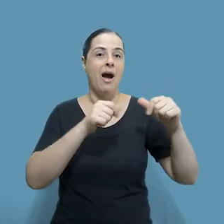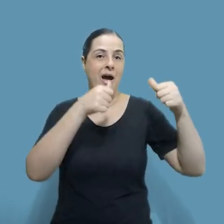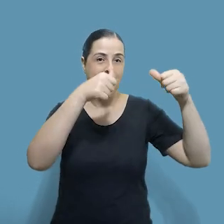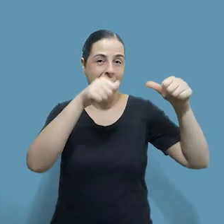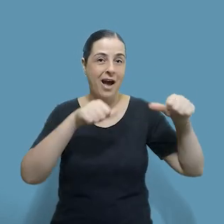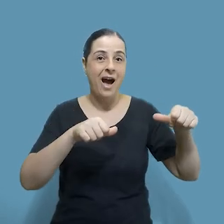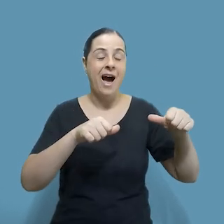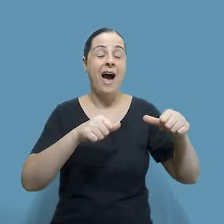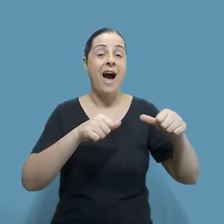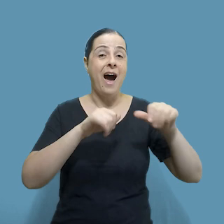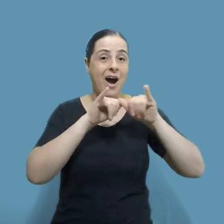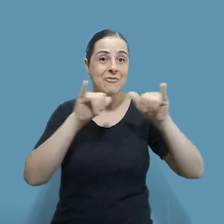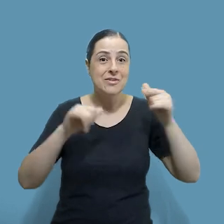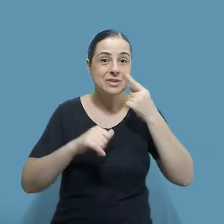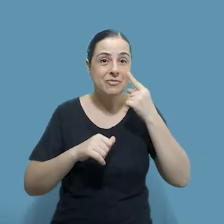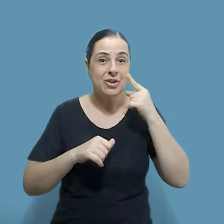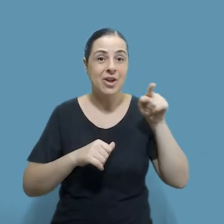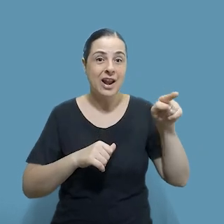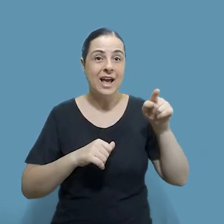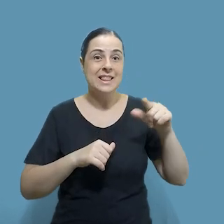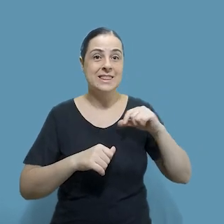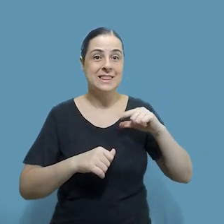não está dando muito para ver,